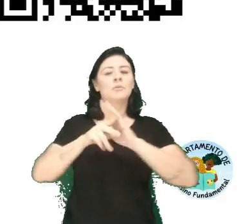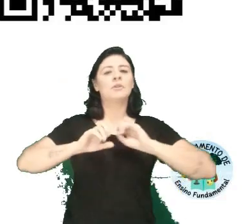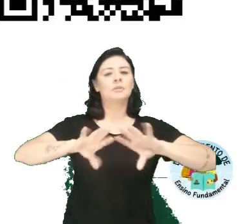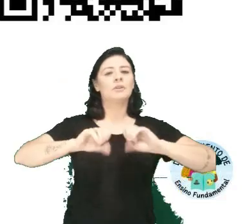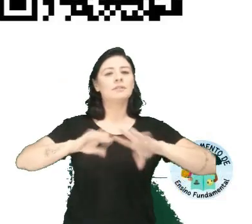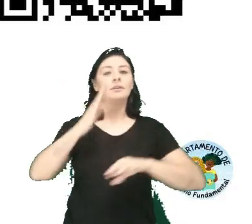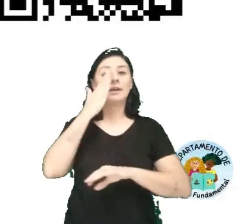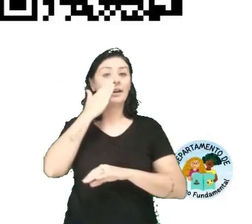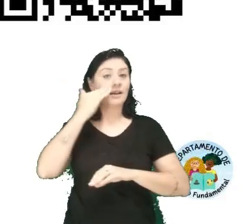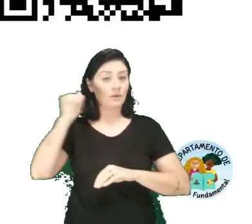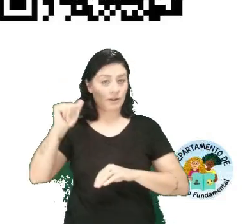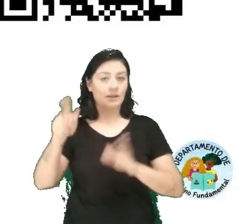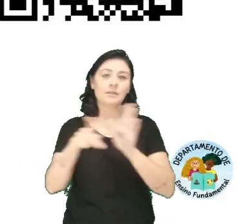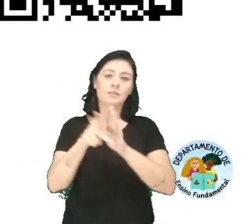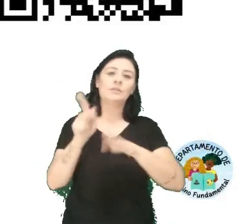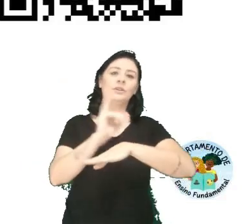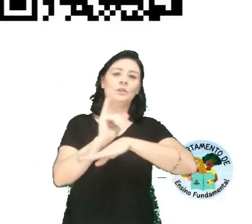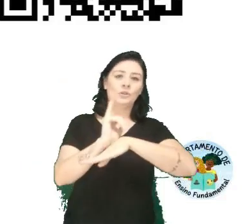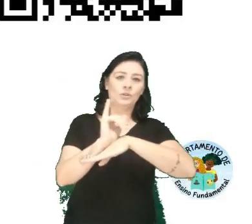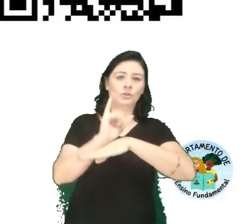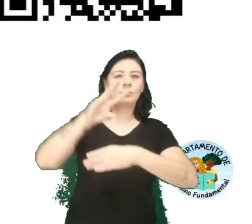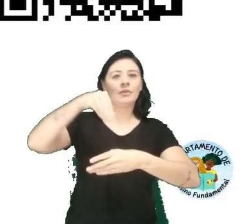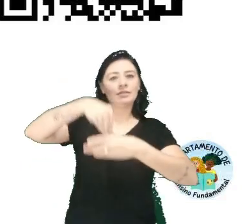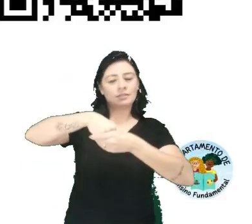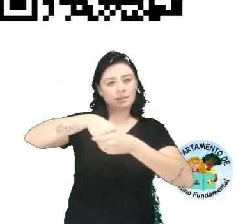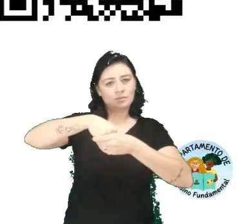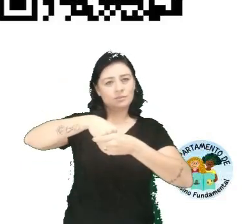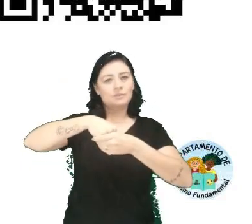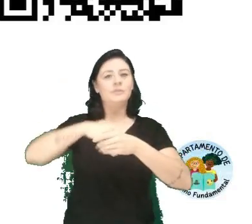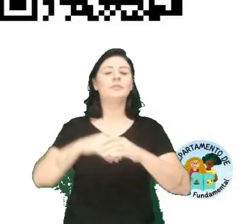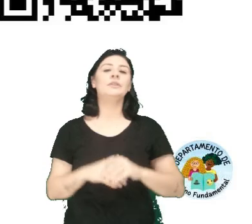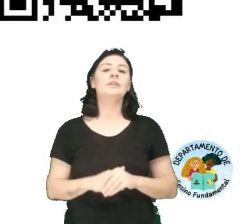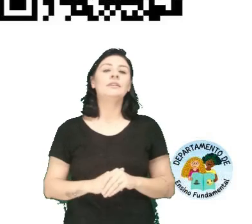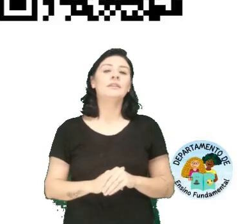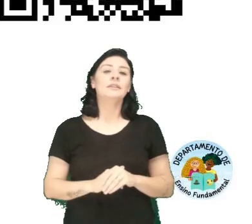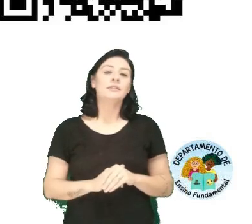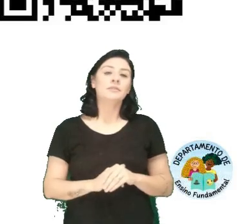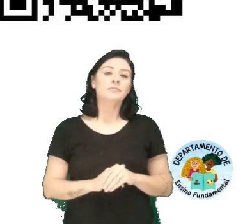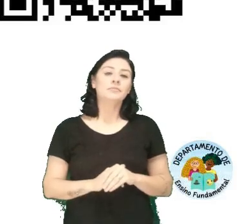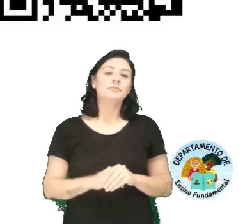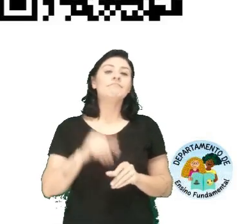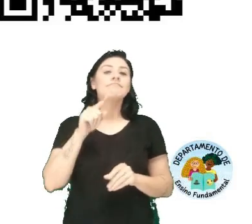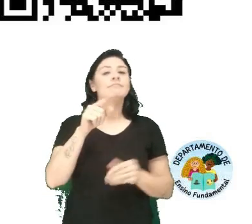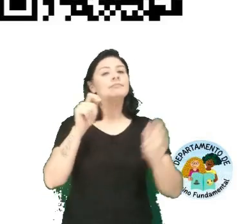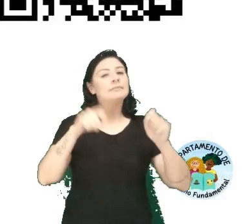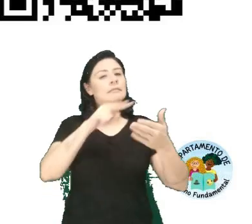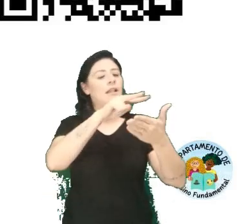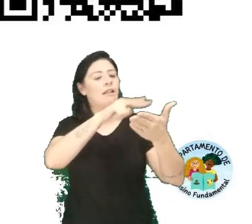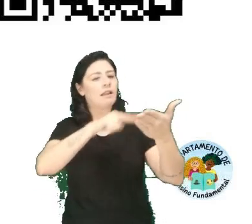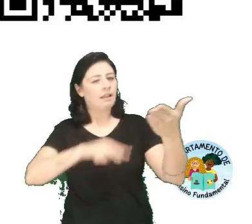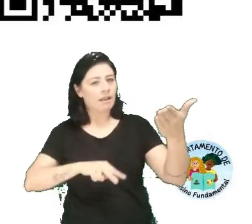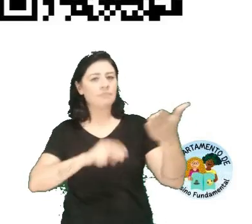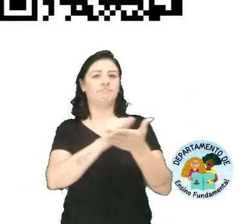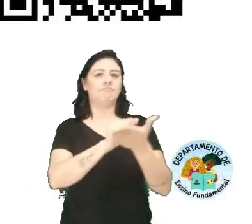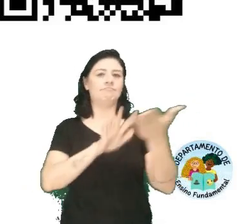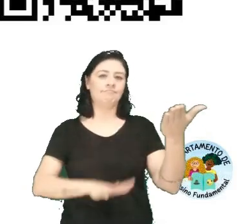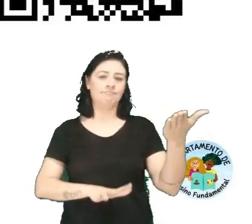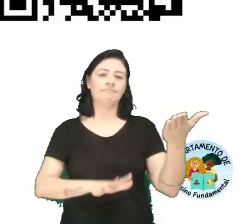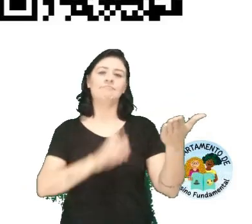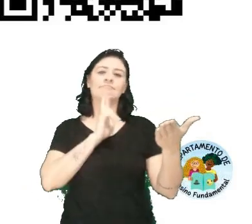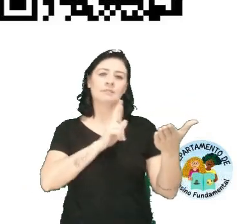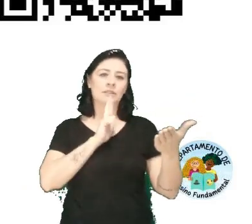pela plataforma do portal de Educação de Araucária. Vocês têm que ler e realizar as atividades propostas